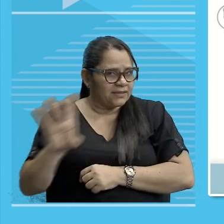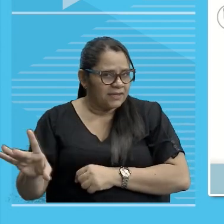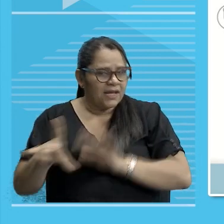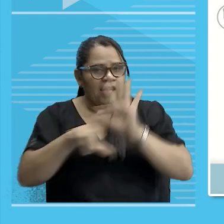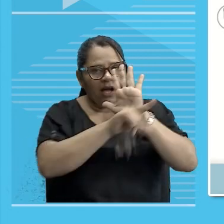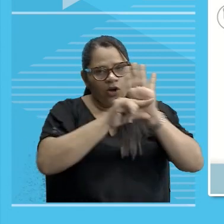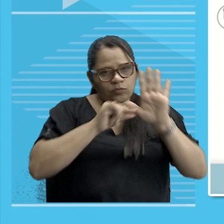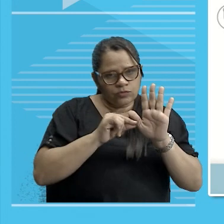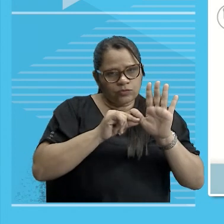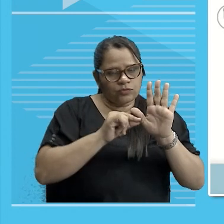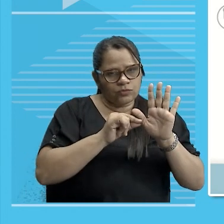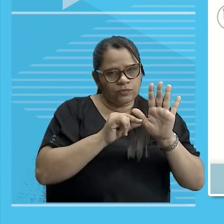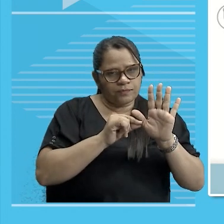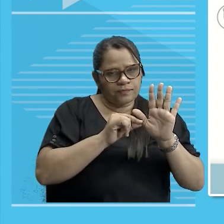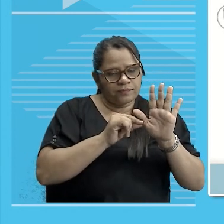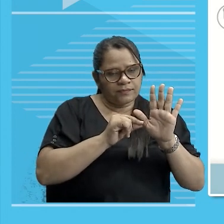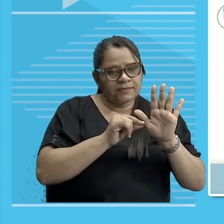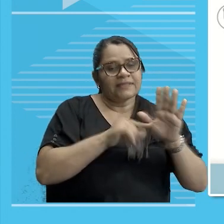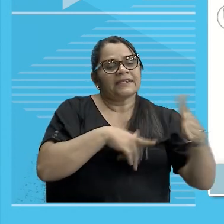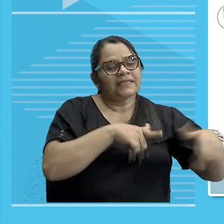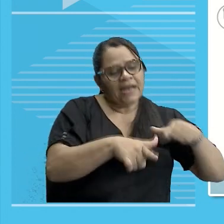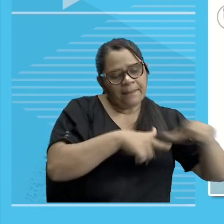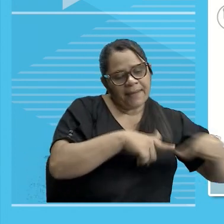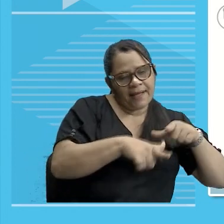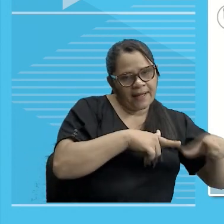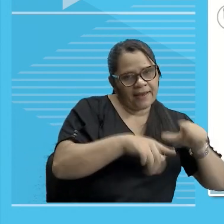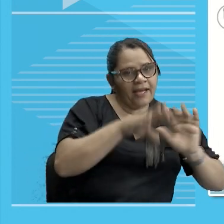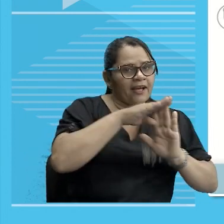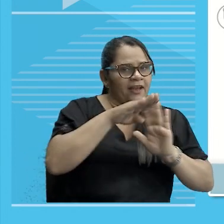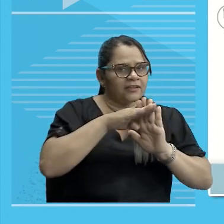trabalha a classificação